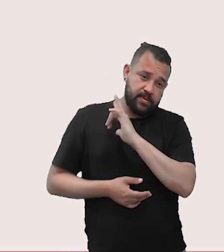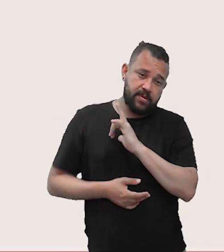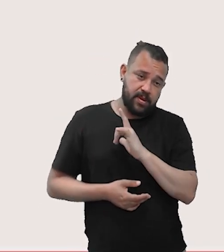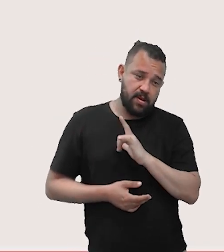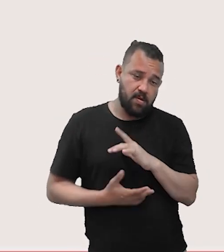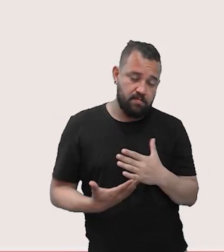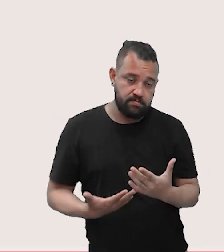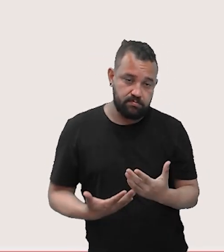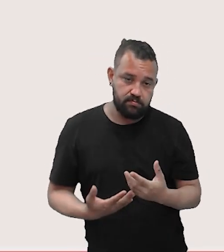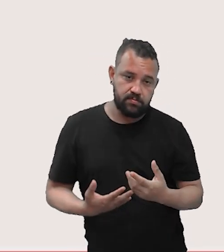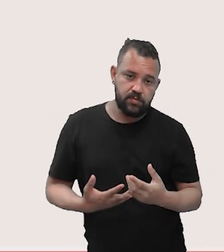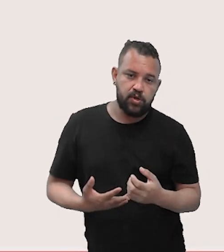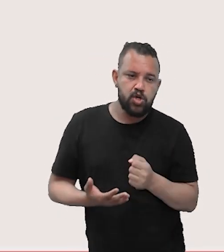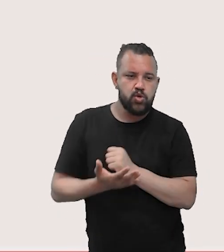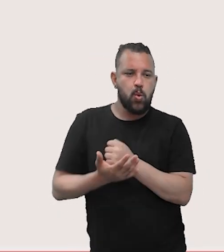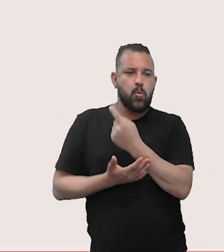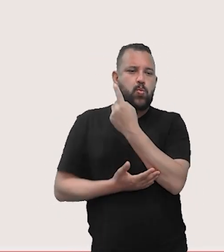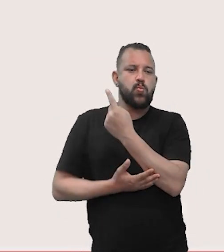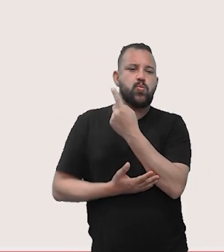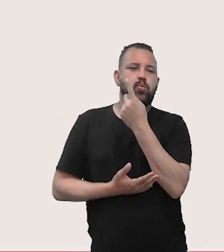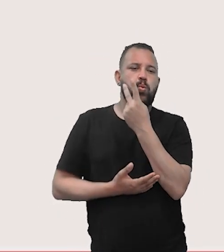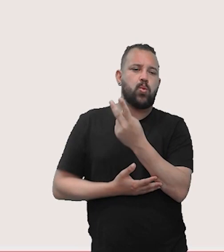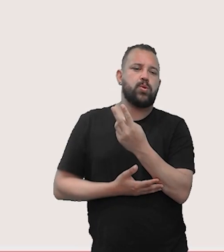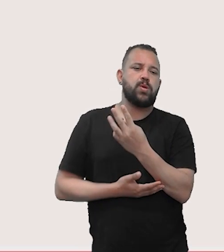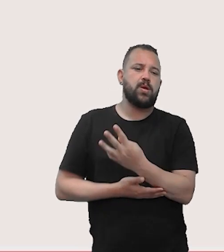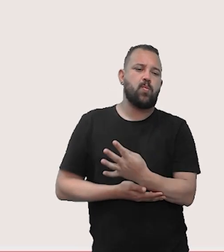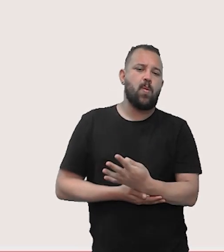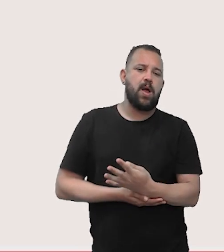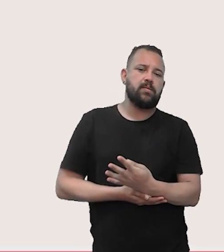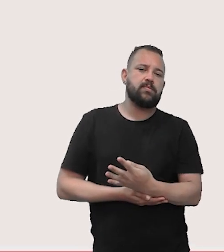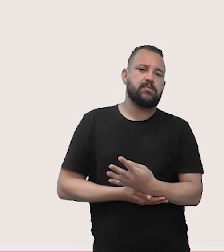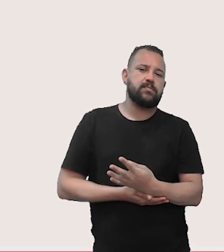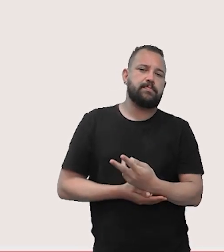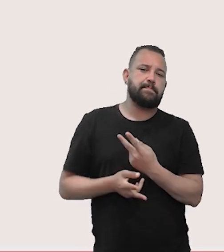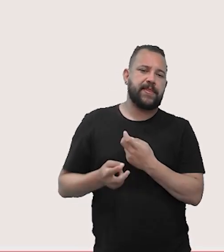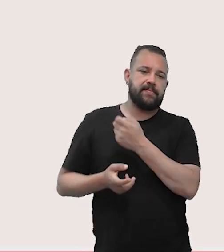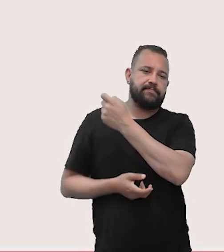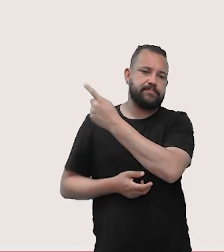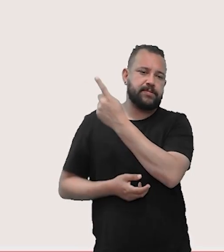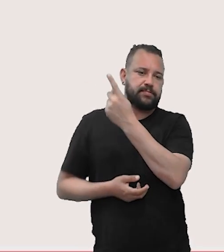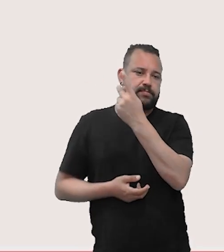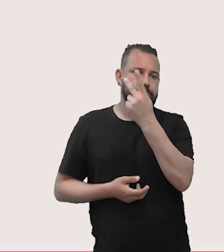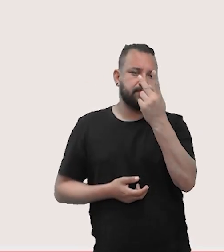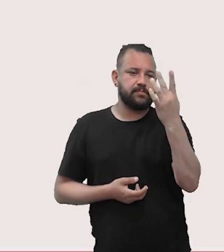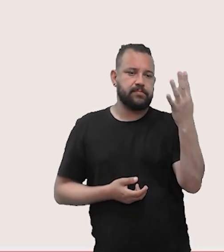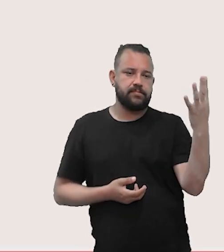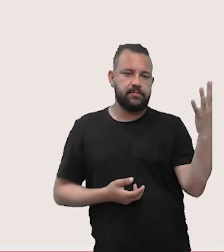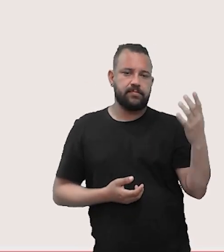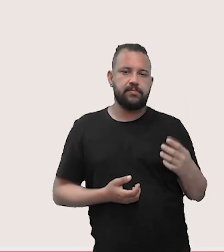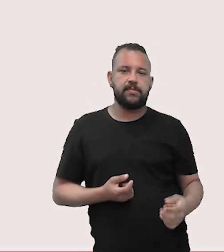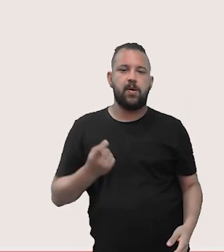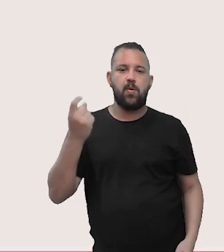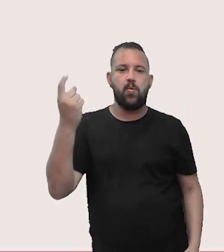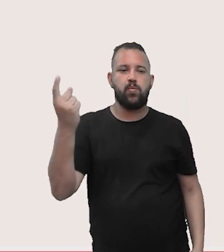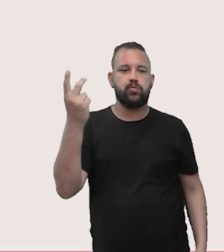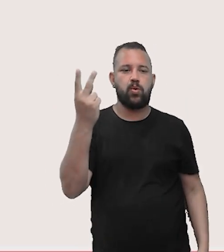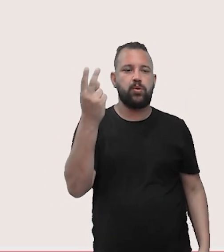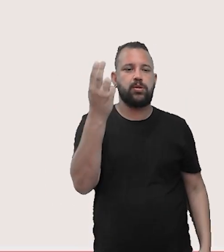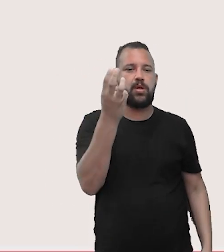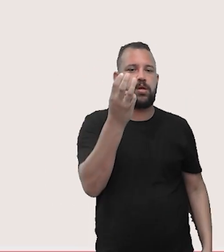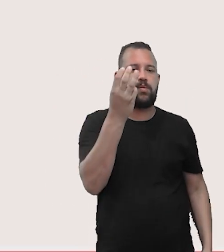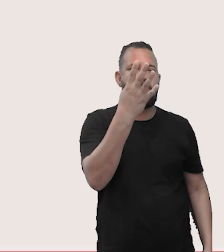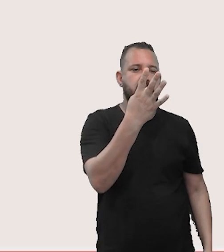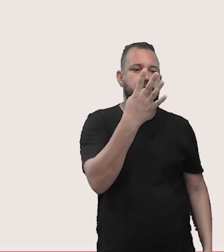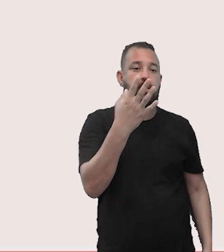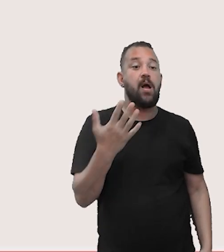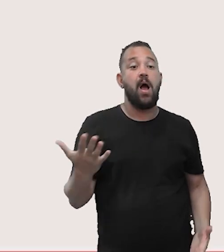seguinte, jogo 1, 2, 3 e 4. Tu percebe que eu tenho aí 4 jogos, show de bola. Vê comigo,